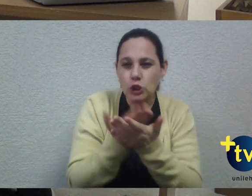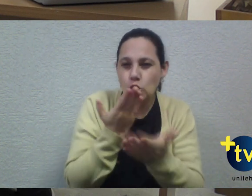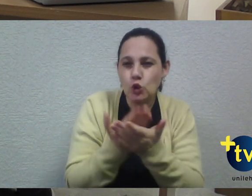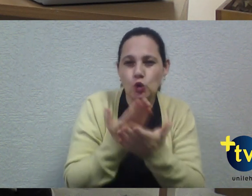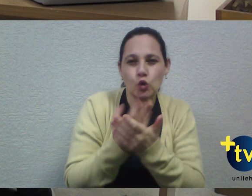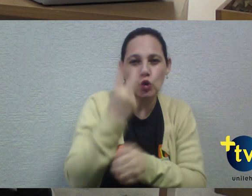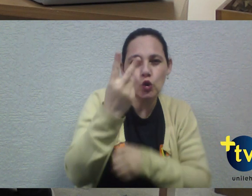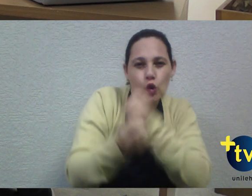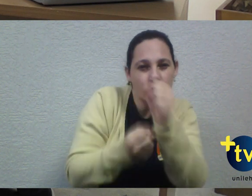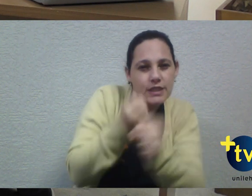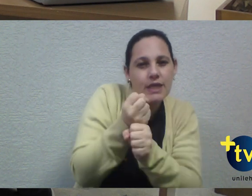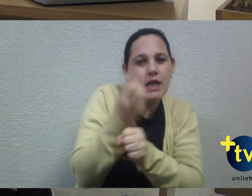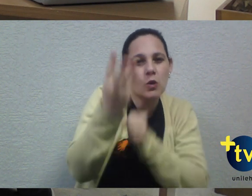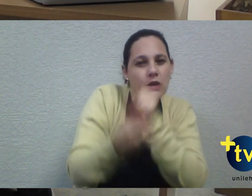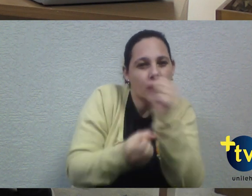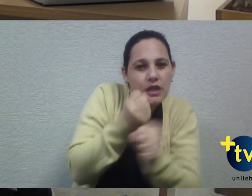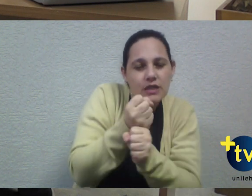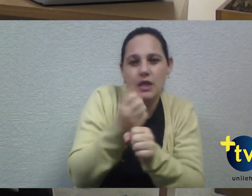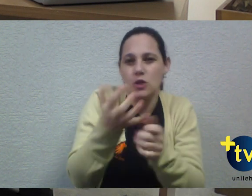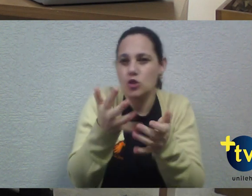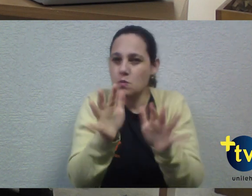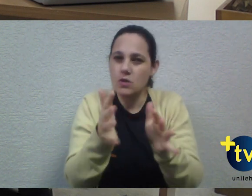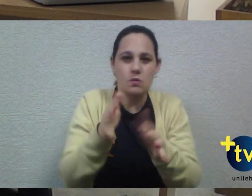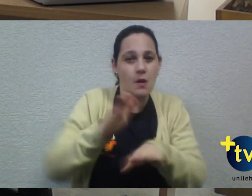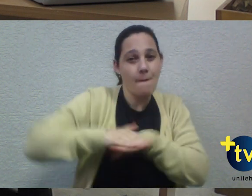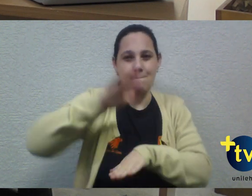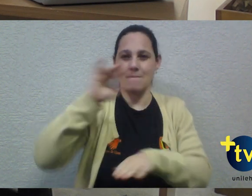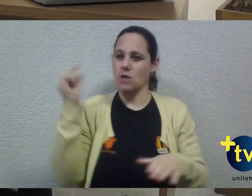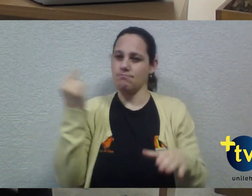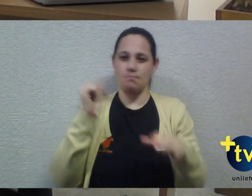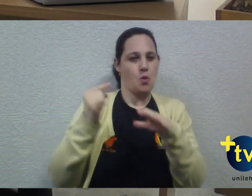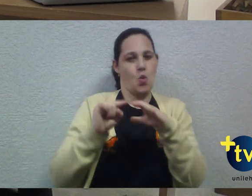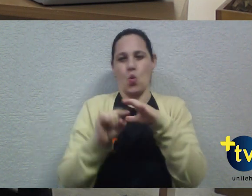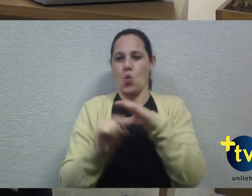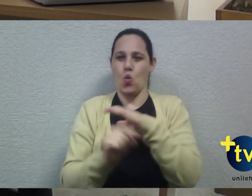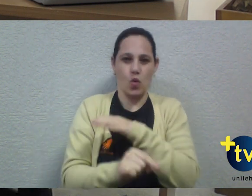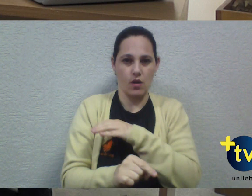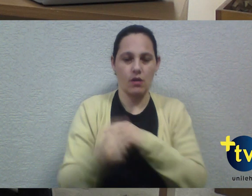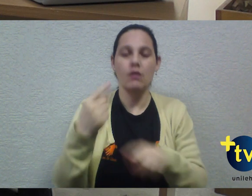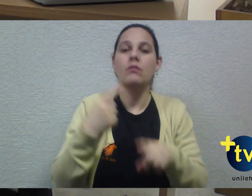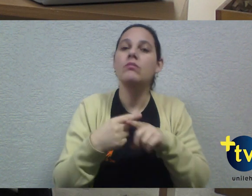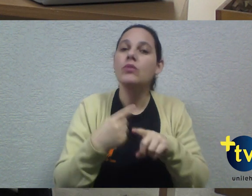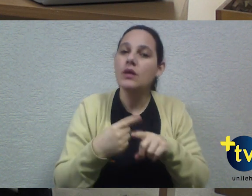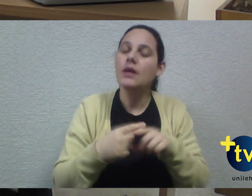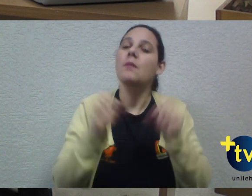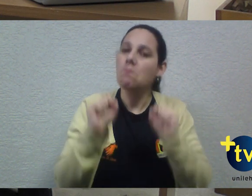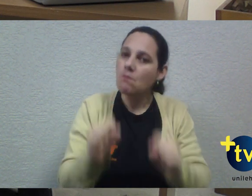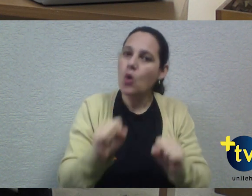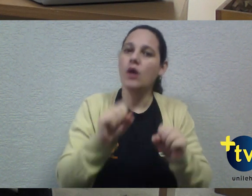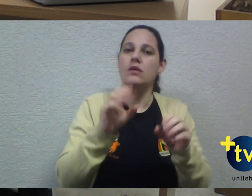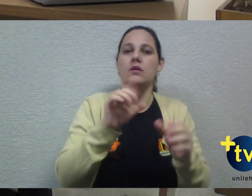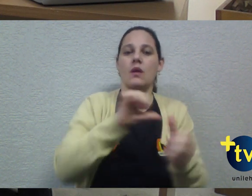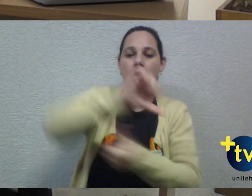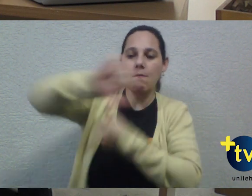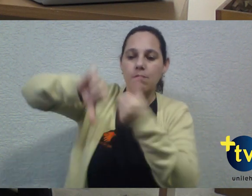domínio, por exemplo, um estudo aprofundado de 2 ou 3 anos, se você já tiver dominado os conhecimentos mais avançados dessa ferramenta, por